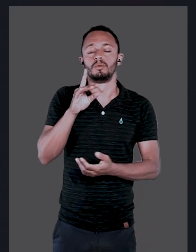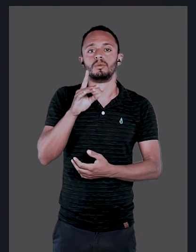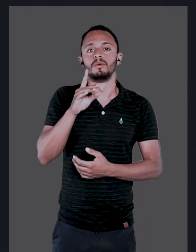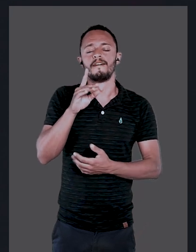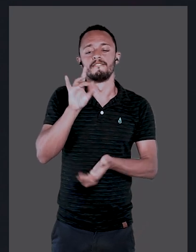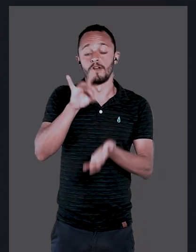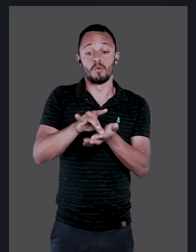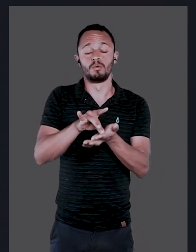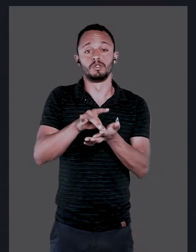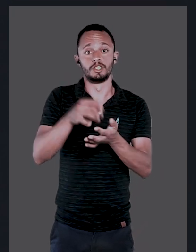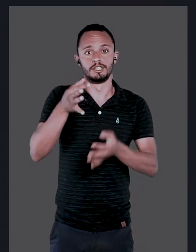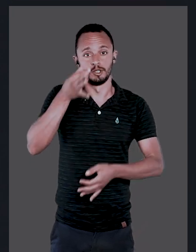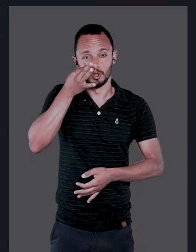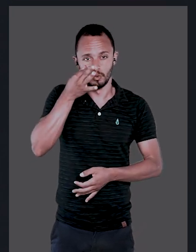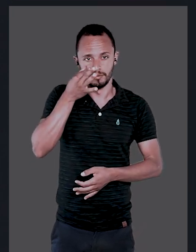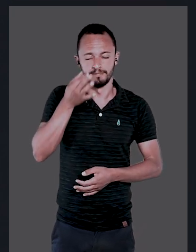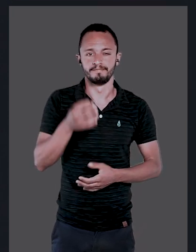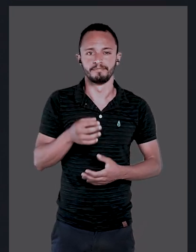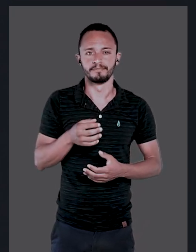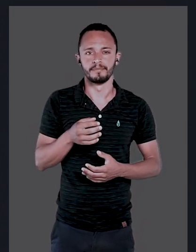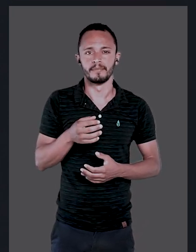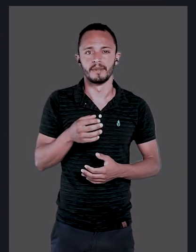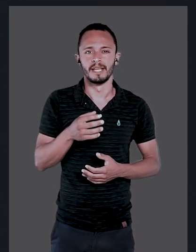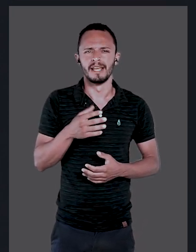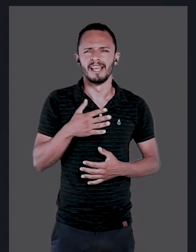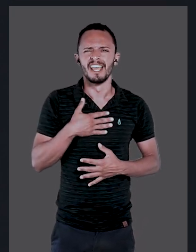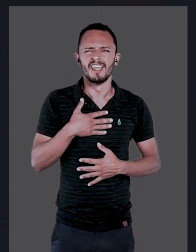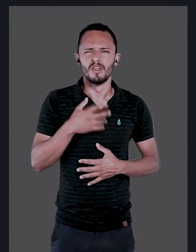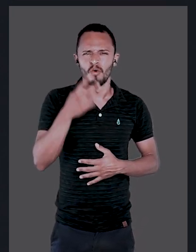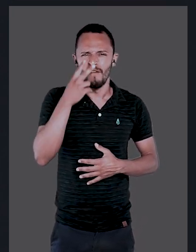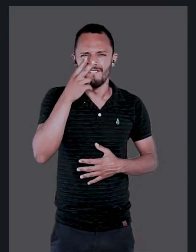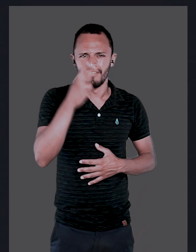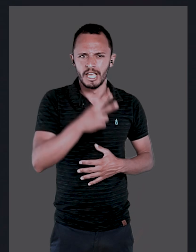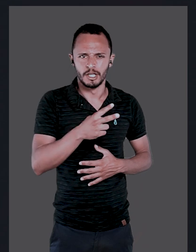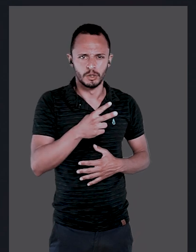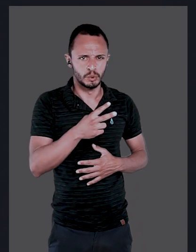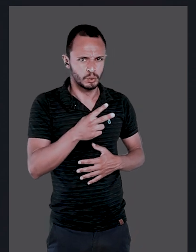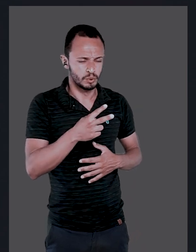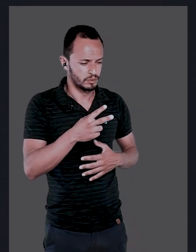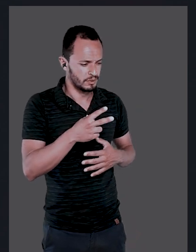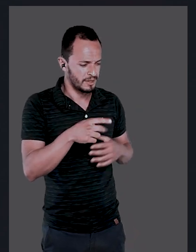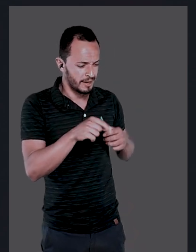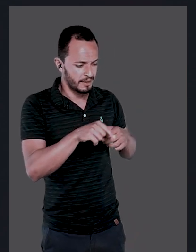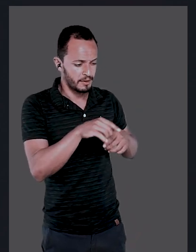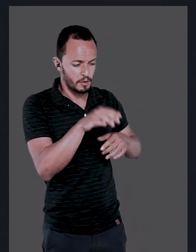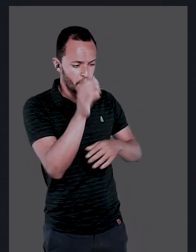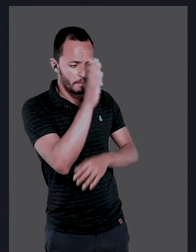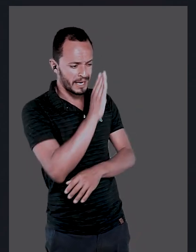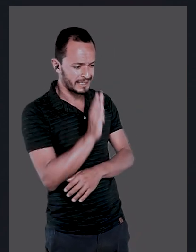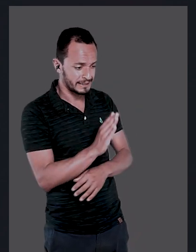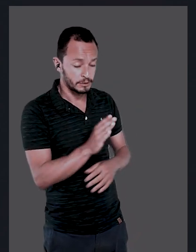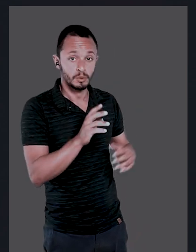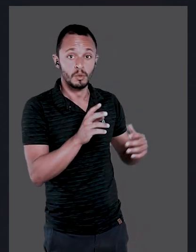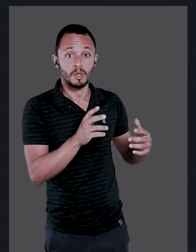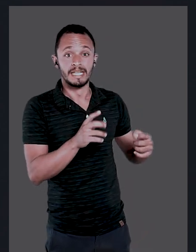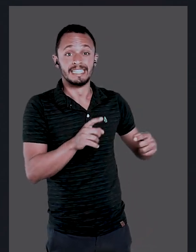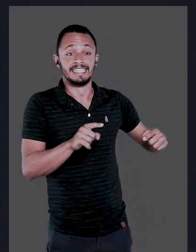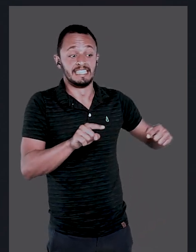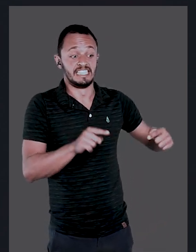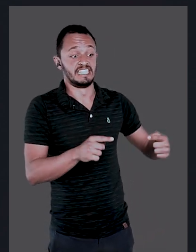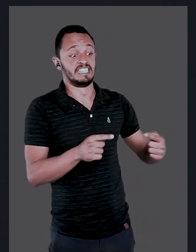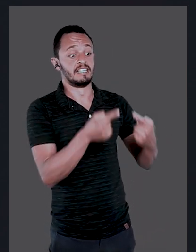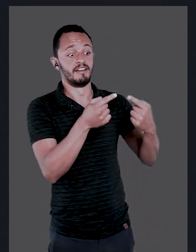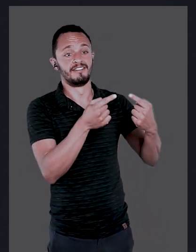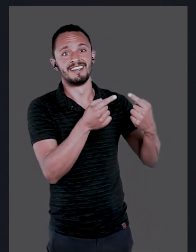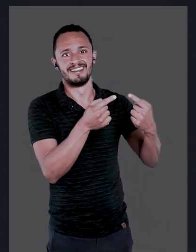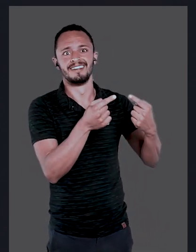lúcido. E eu vejo que o Brasil está desafiado ao extremo, está a correr o